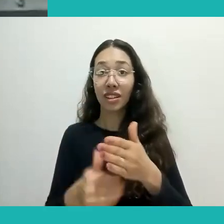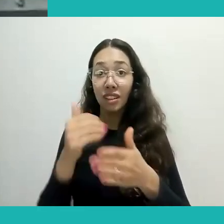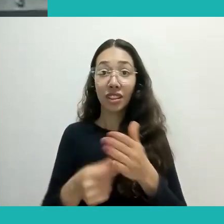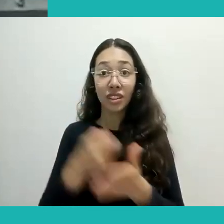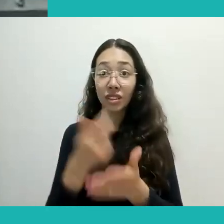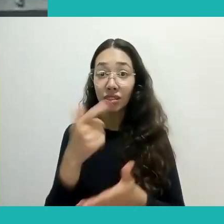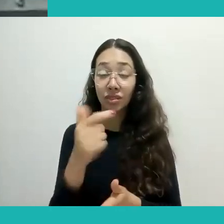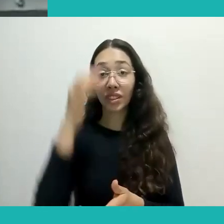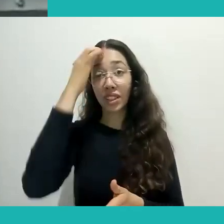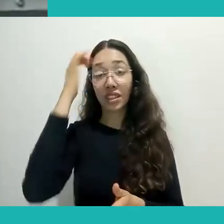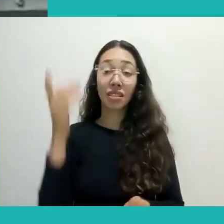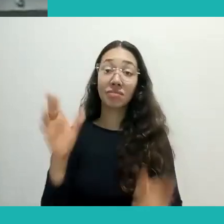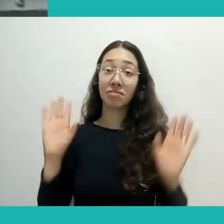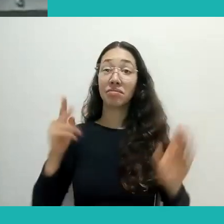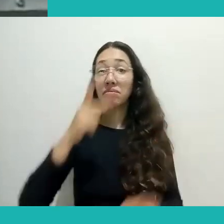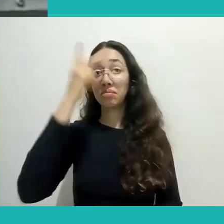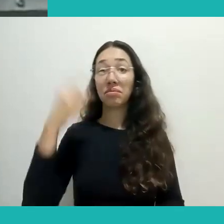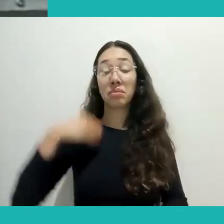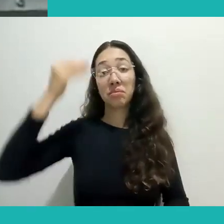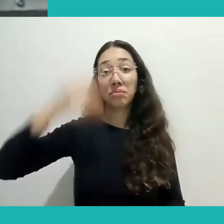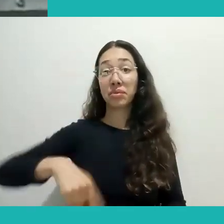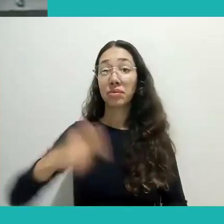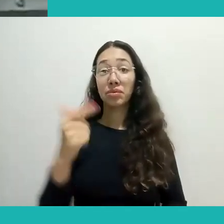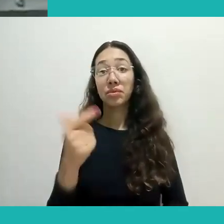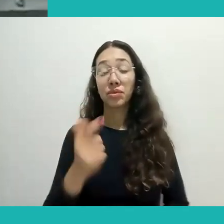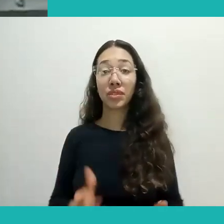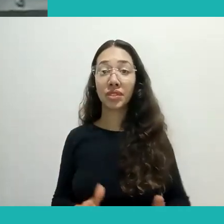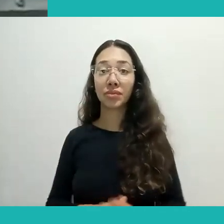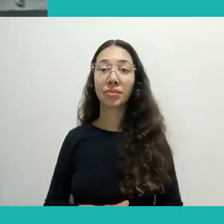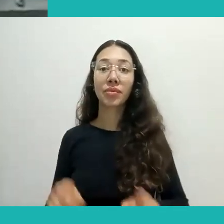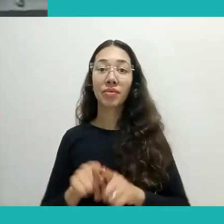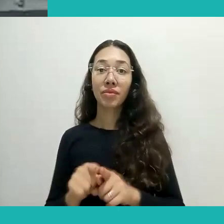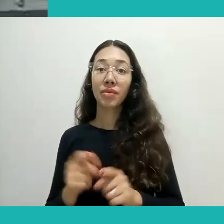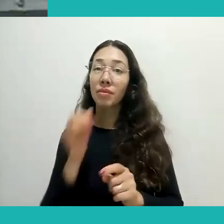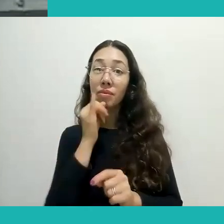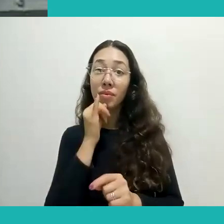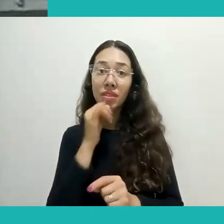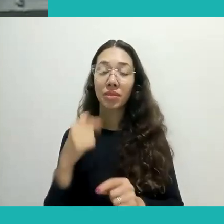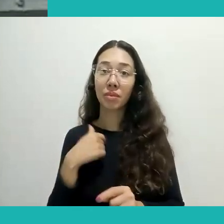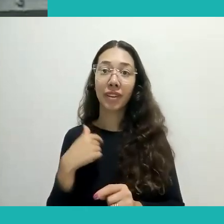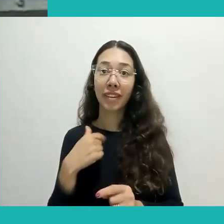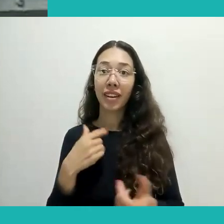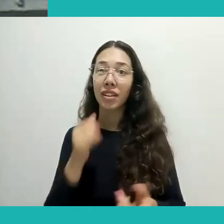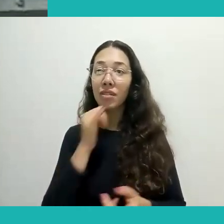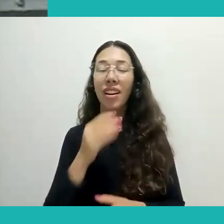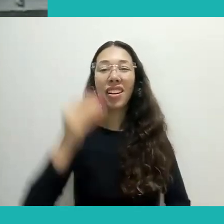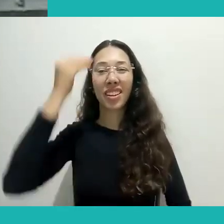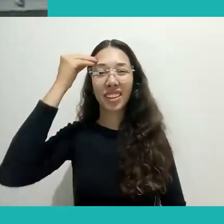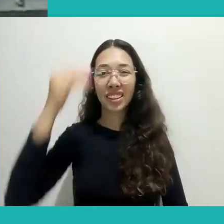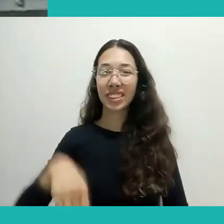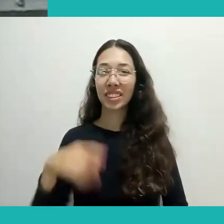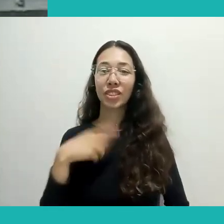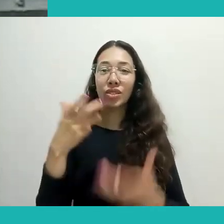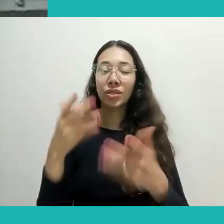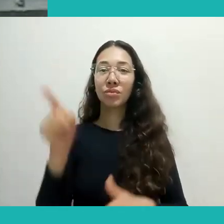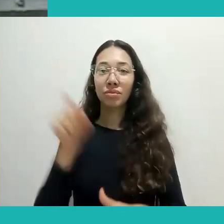há obrigação propriamente tributária, né? Eu, por exemplo, não posso renunciar a deixar